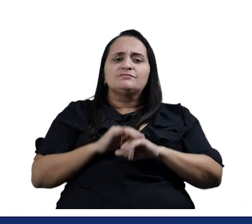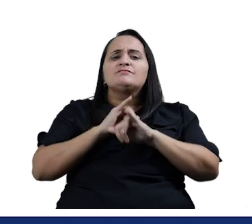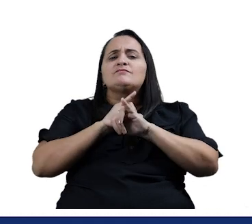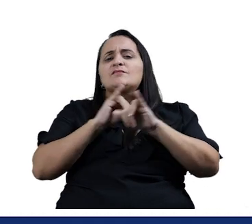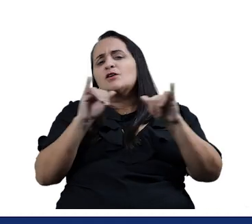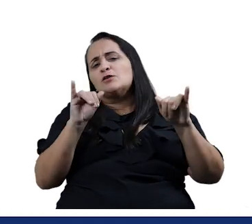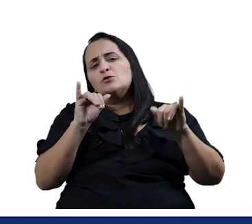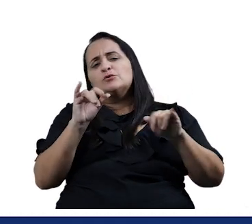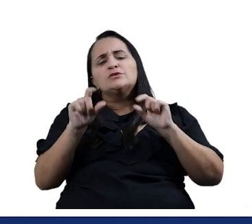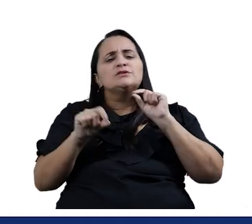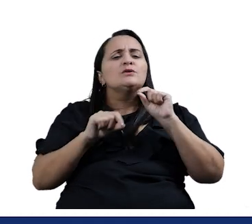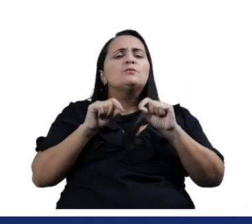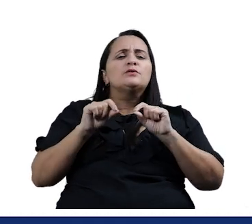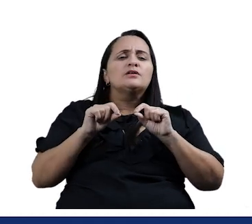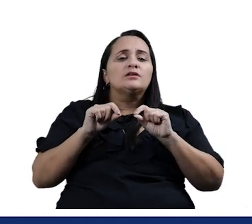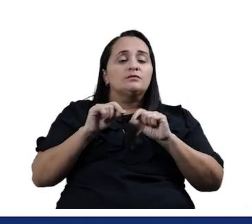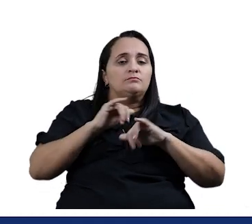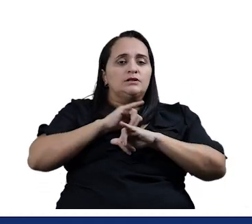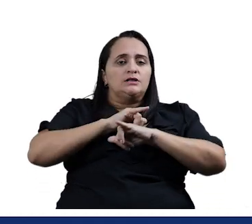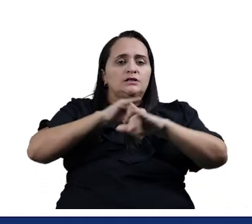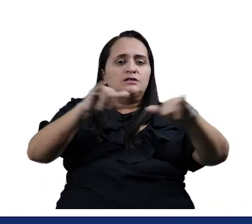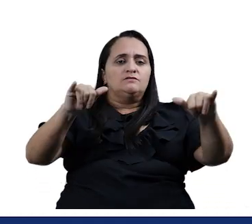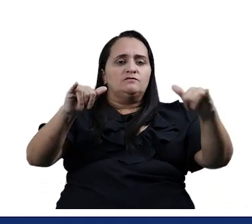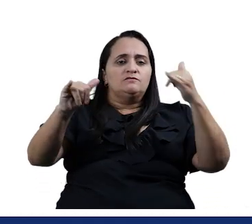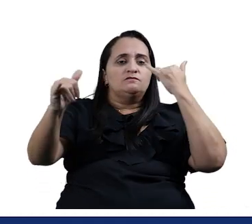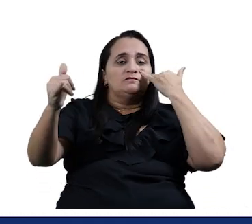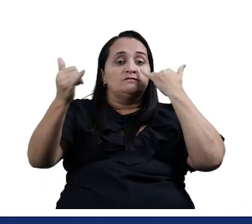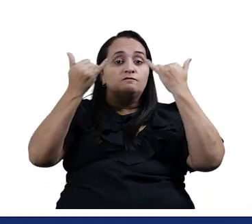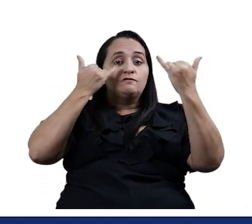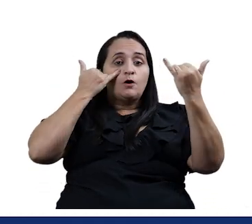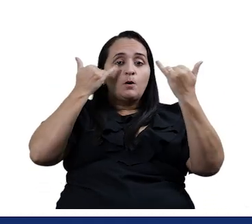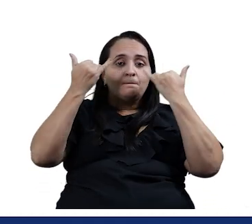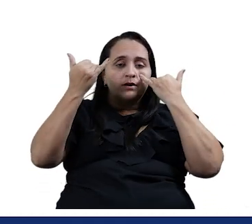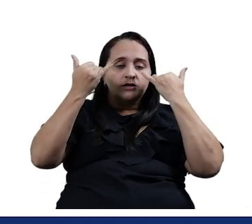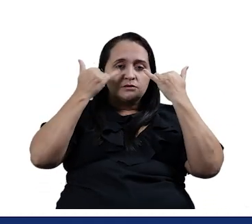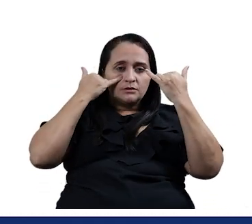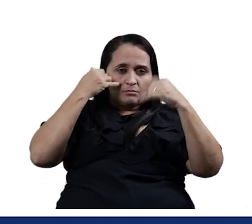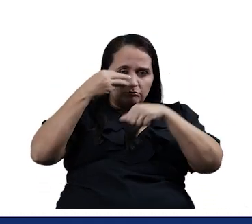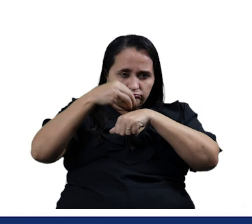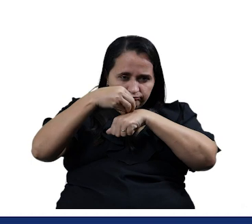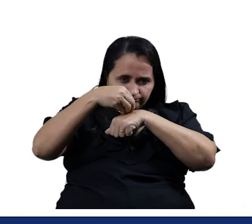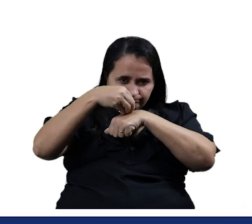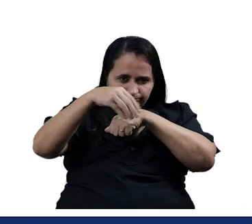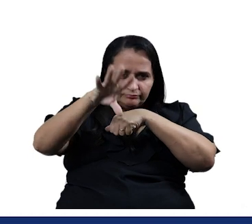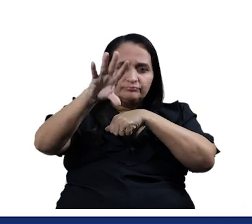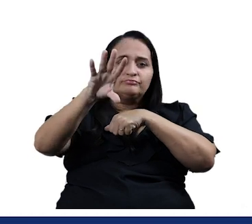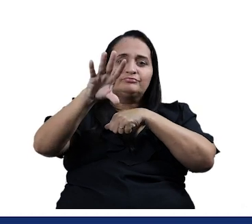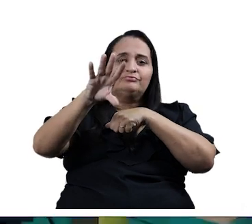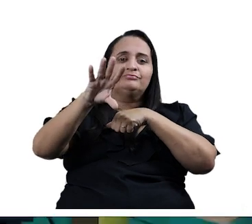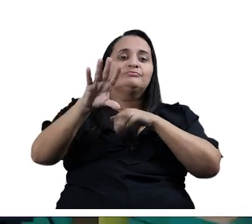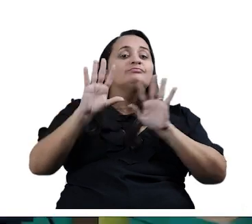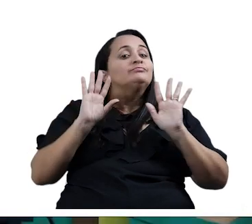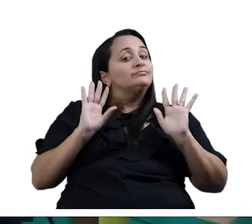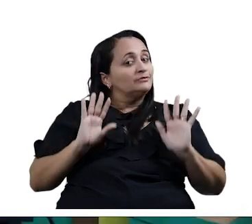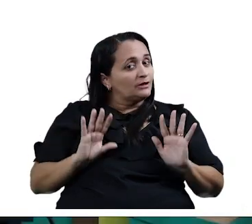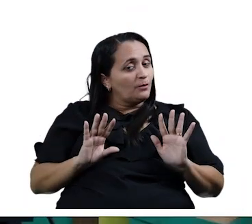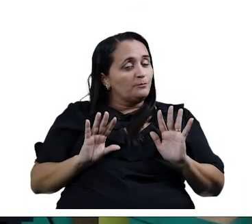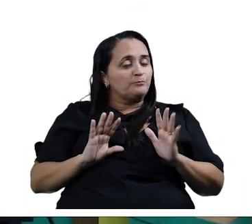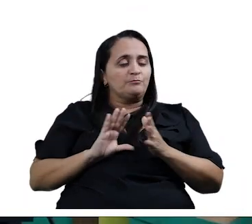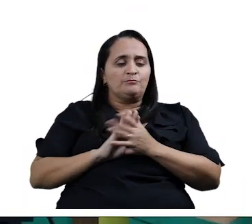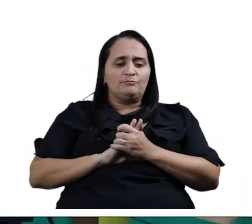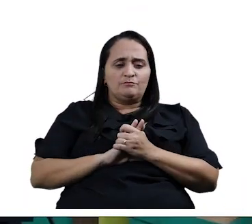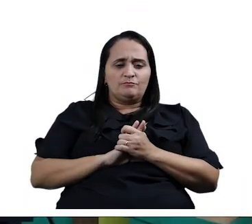notícia, ela tem a intenção de informar. Lembra que a gente falou que tudo que a gente comunica, ele tem uma